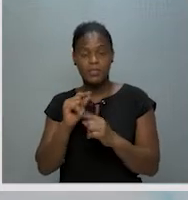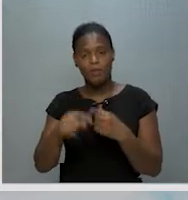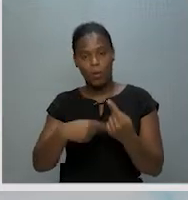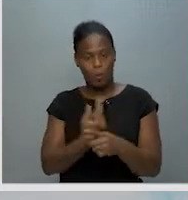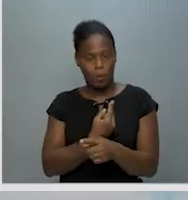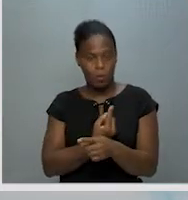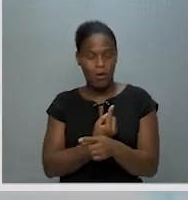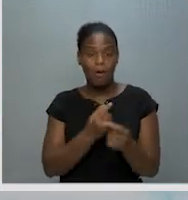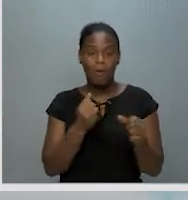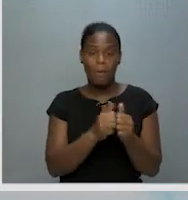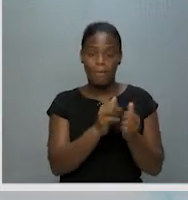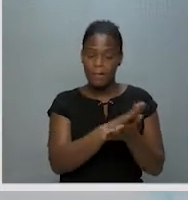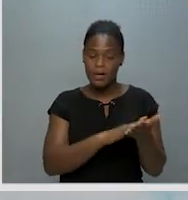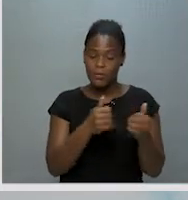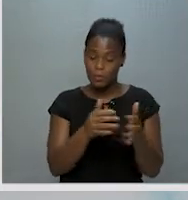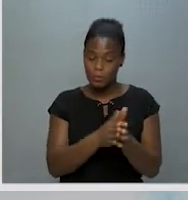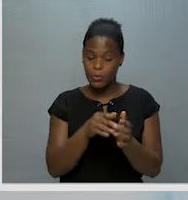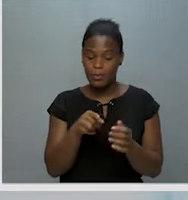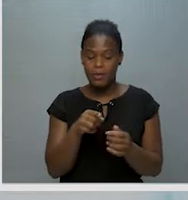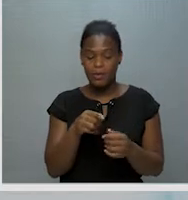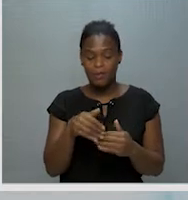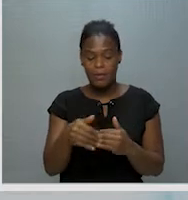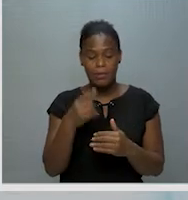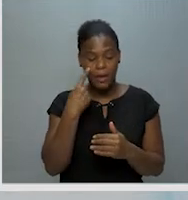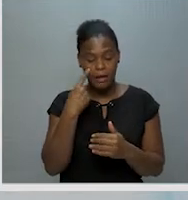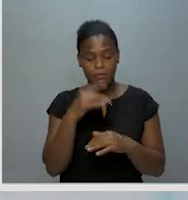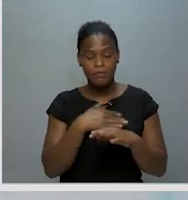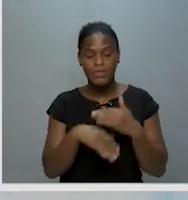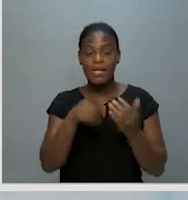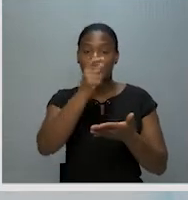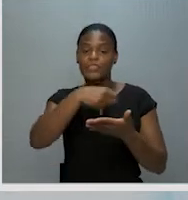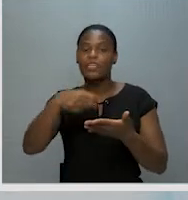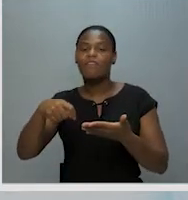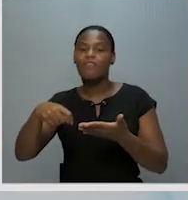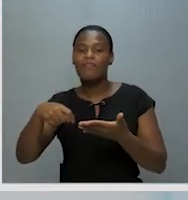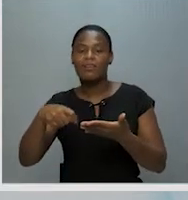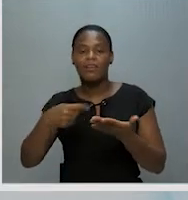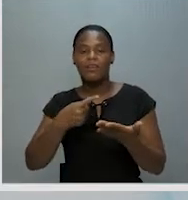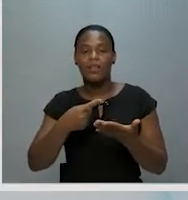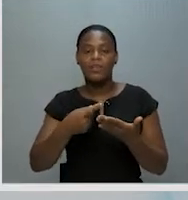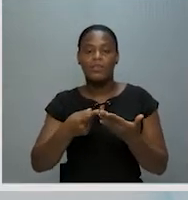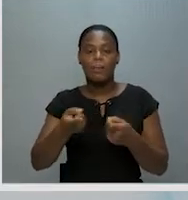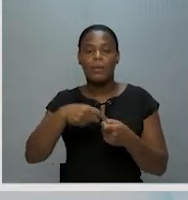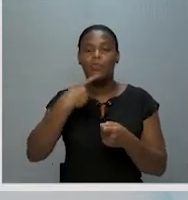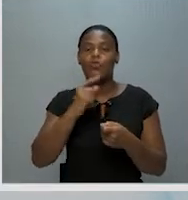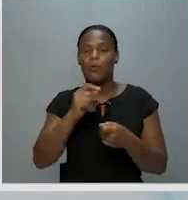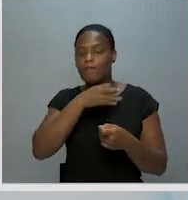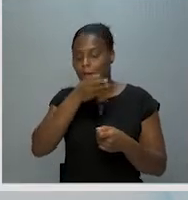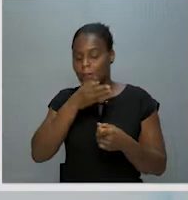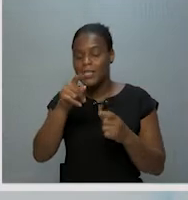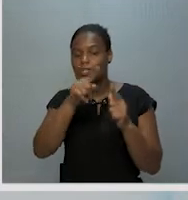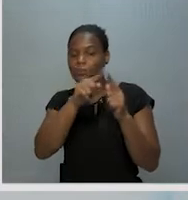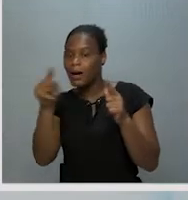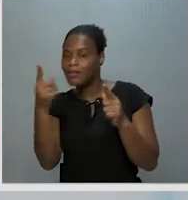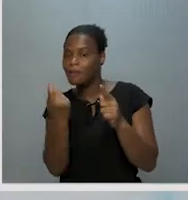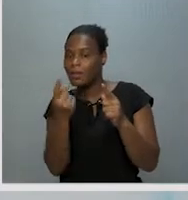fora. Então, com base nisto tudo, nós vamos tentar fazer o quê? Escrever os membros da família nos